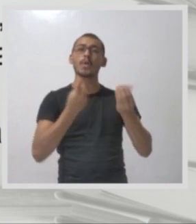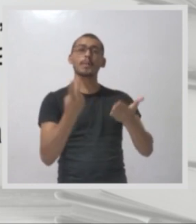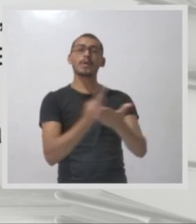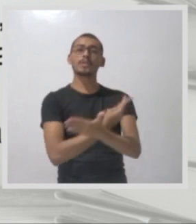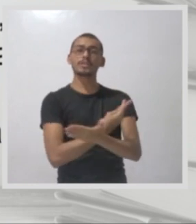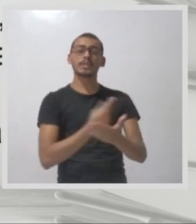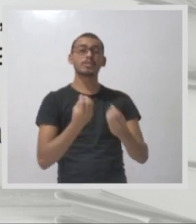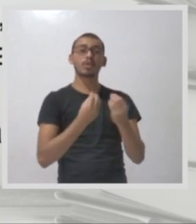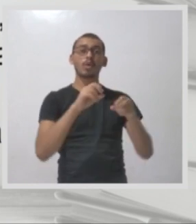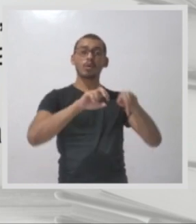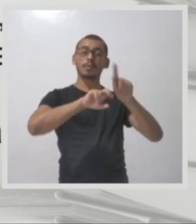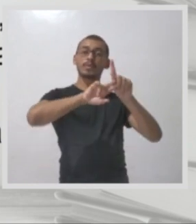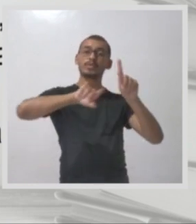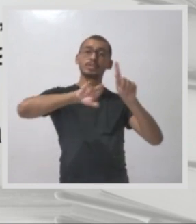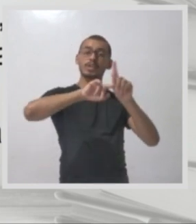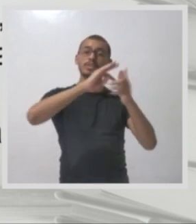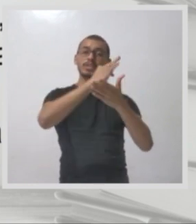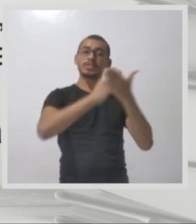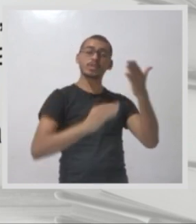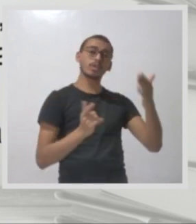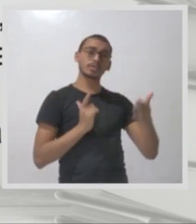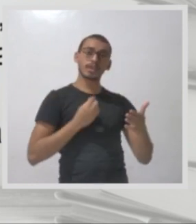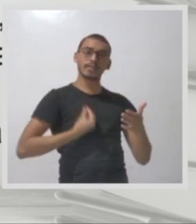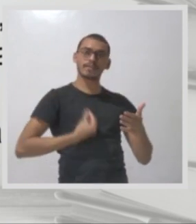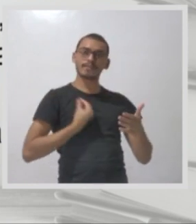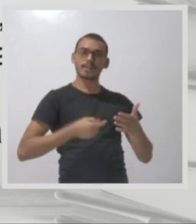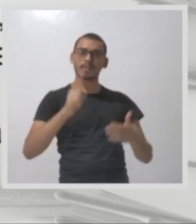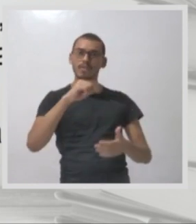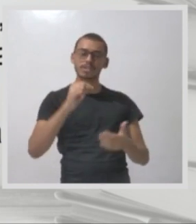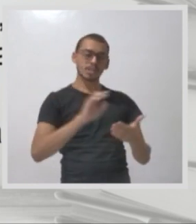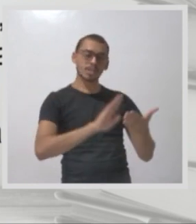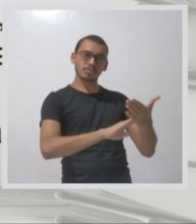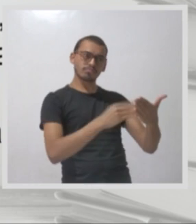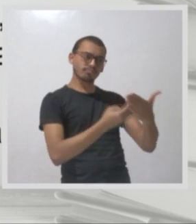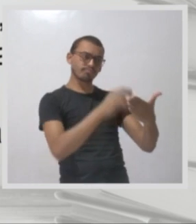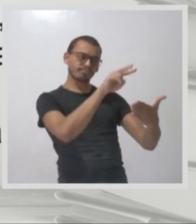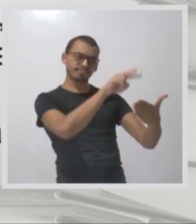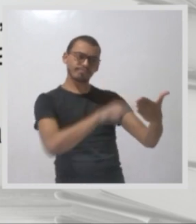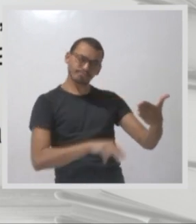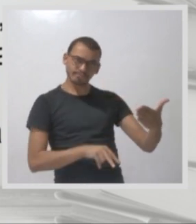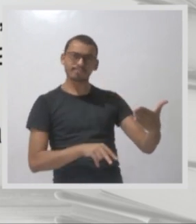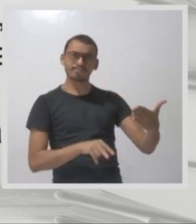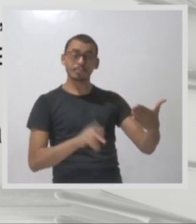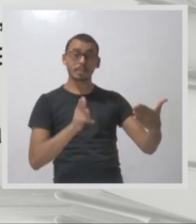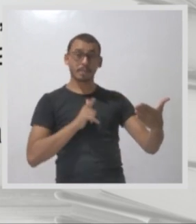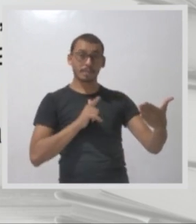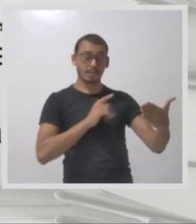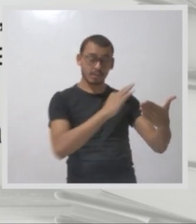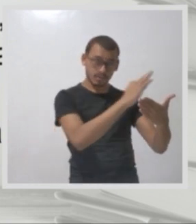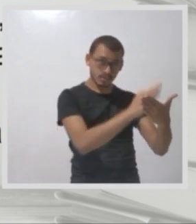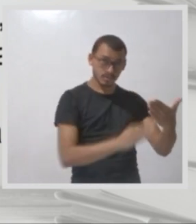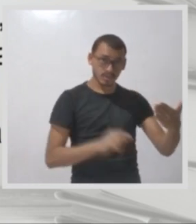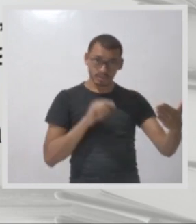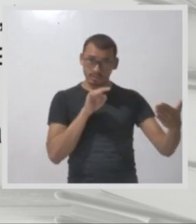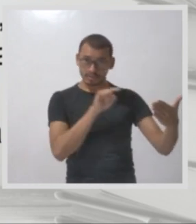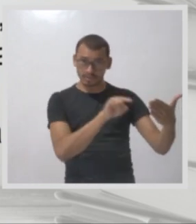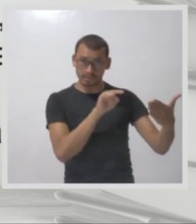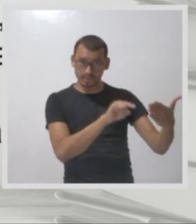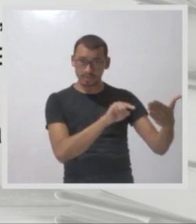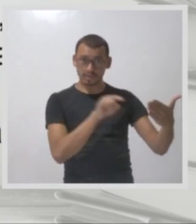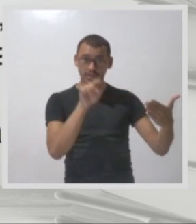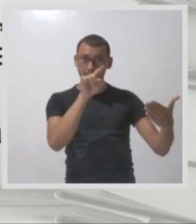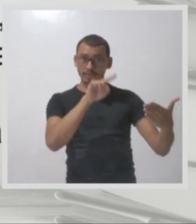gênero textual está sendo trabalhado para que vocês venham interpretar. Então, é colocado um texto e nesse texto você